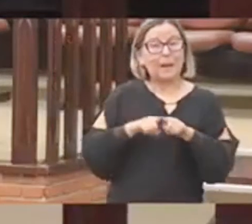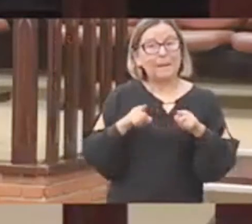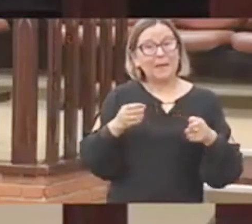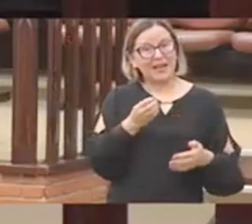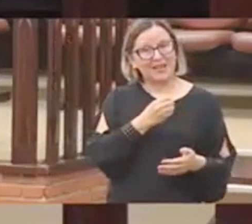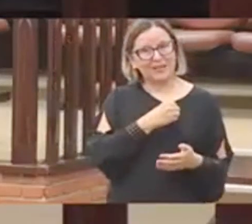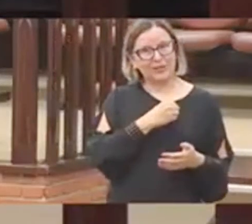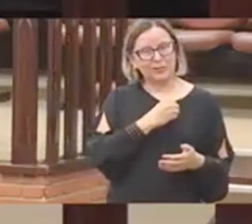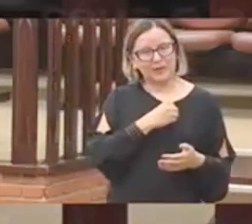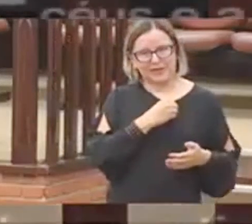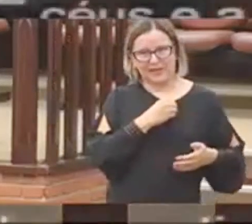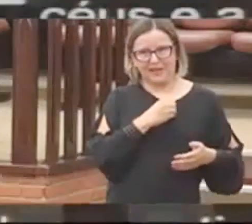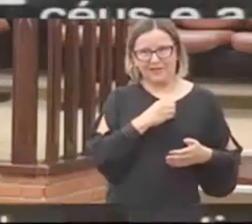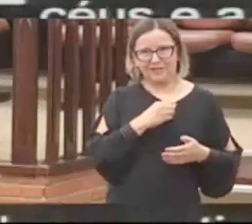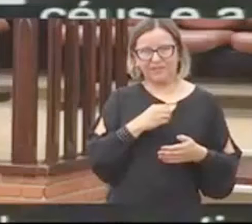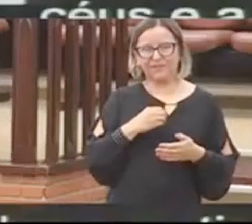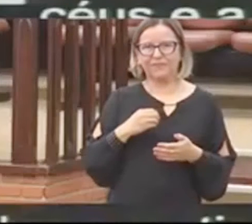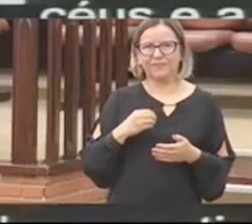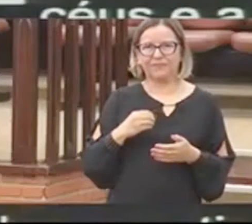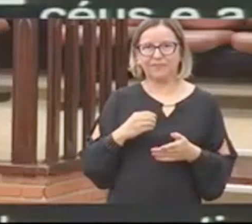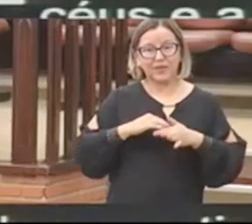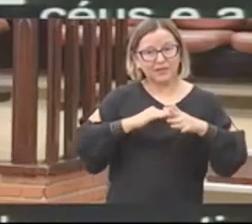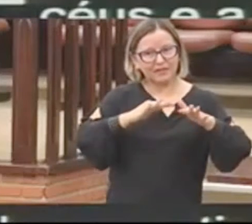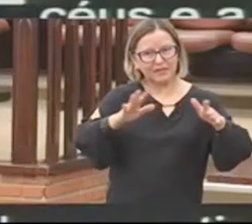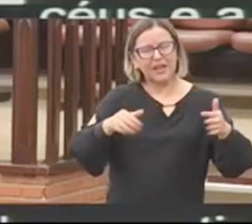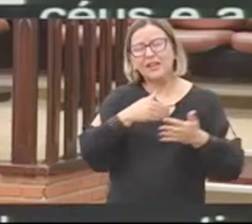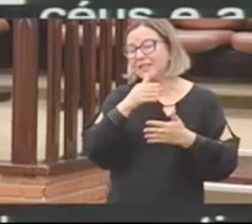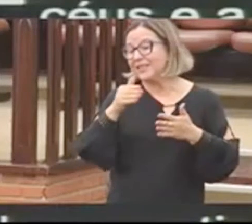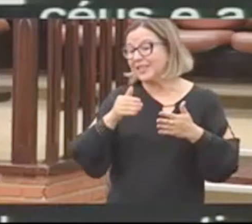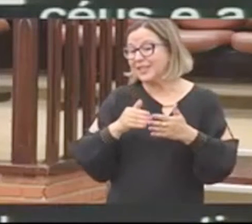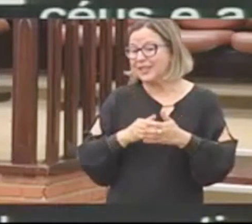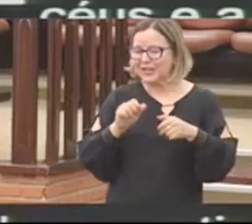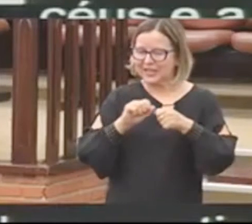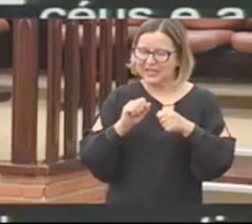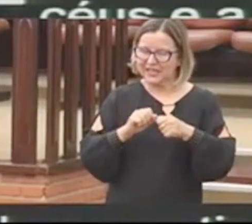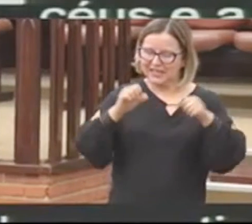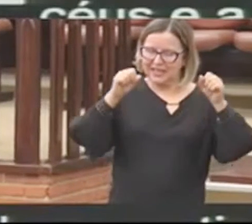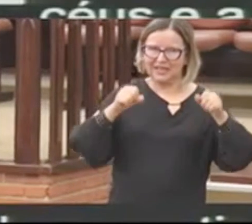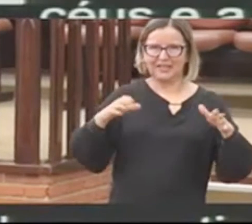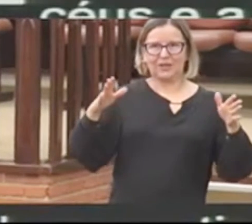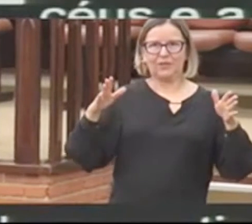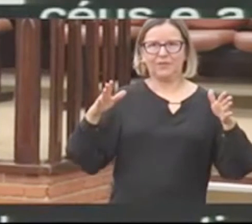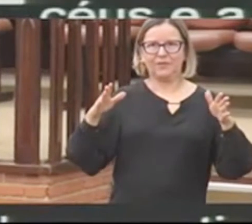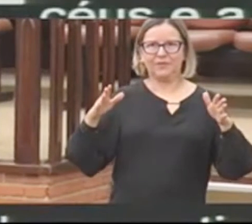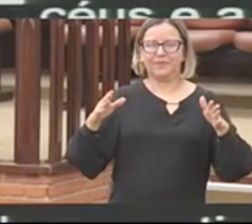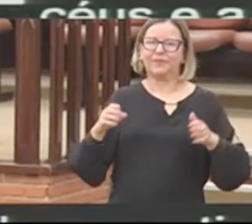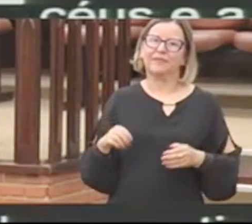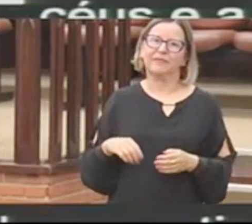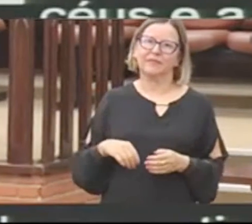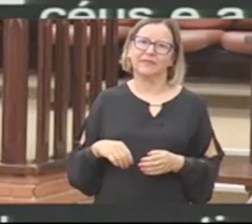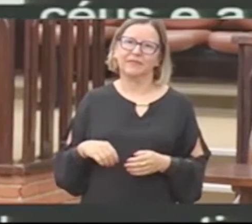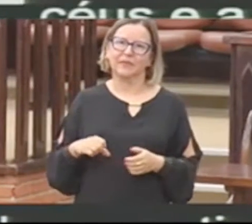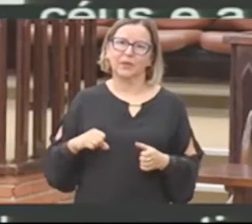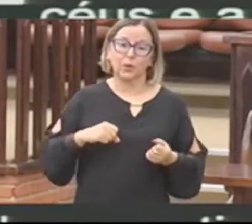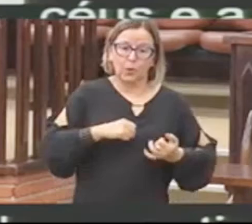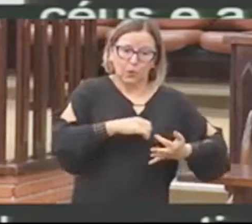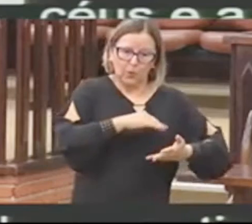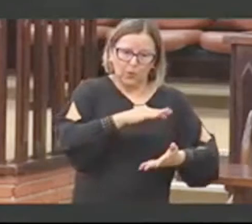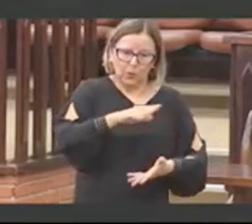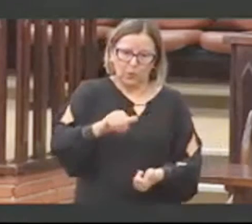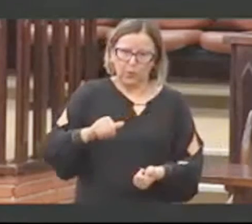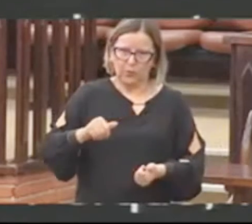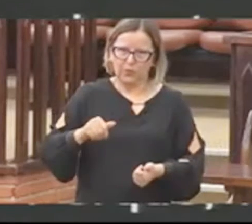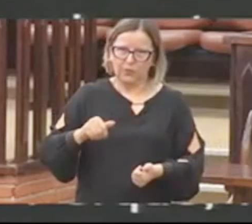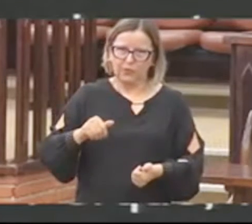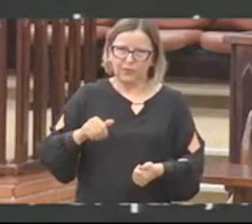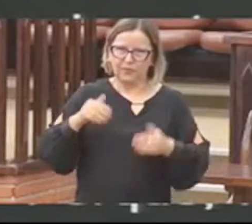também afetou toda a criação. O mundo foi então submetido à escravidão da